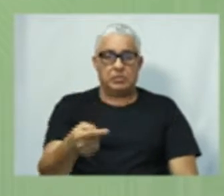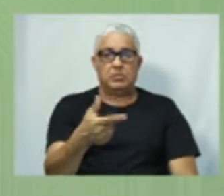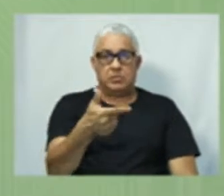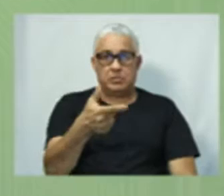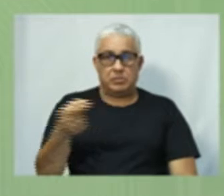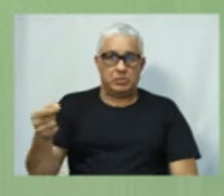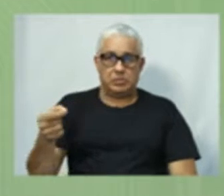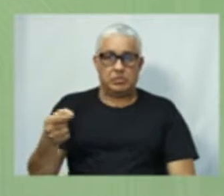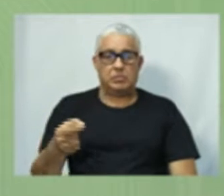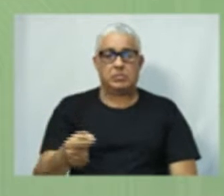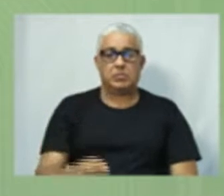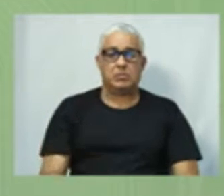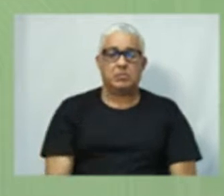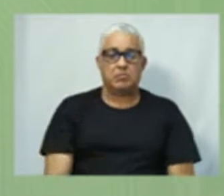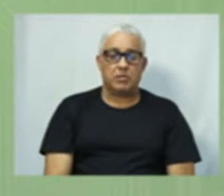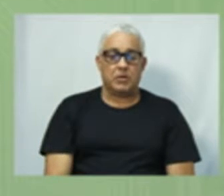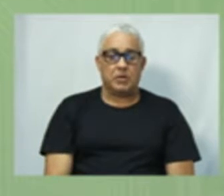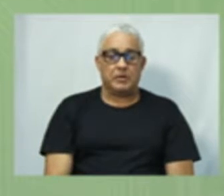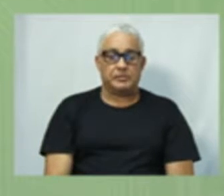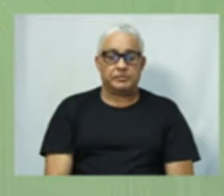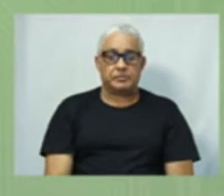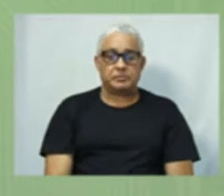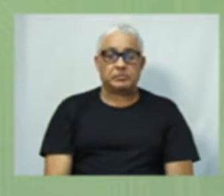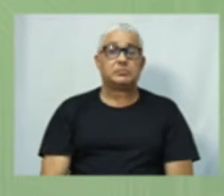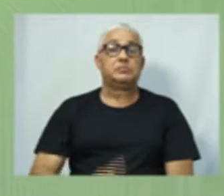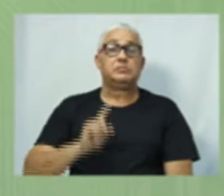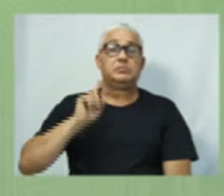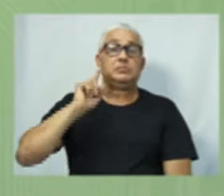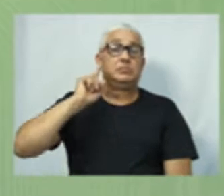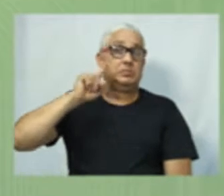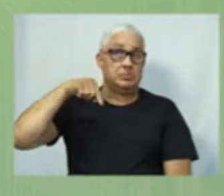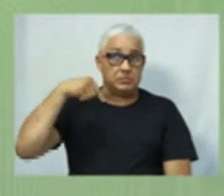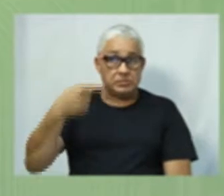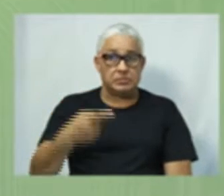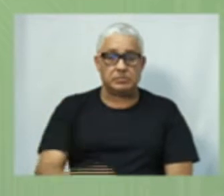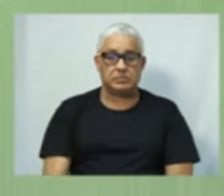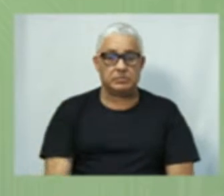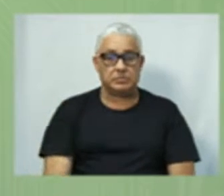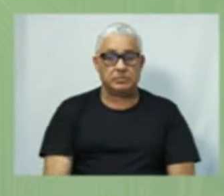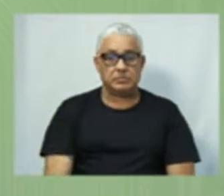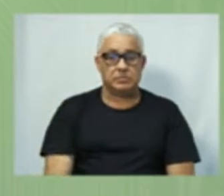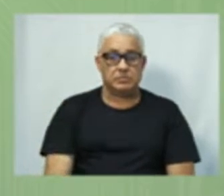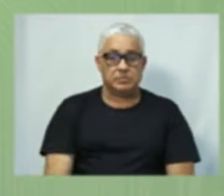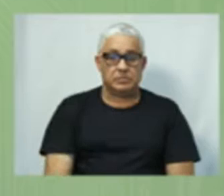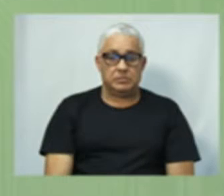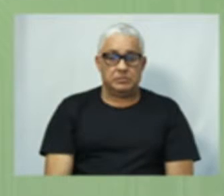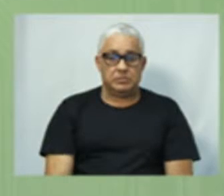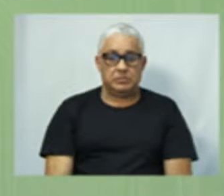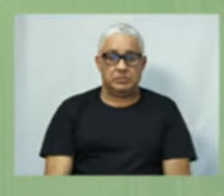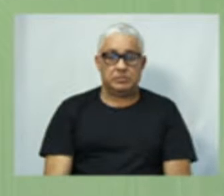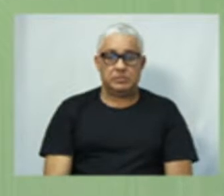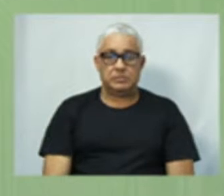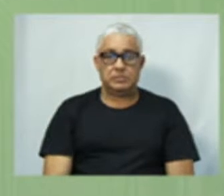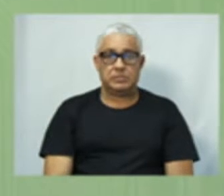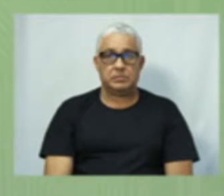soma. Aquele sinalzinho lá, cruzinha, pá, soma. Então, qual foi a soma dos últimos 3 meses?